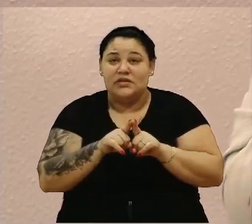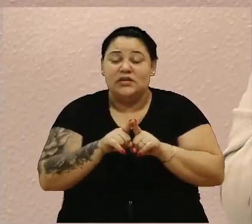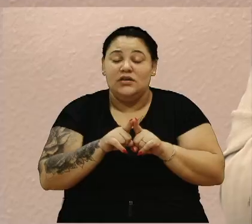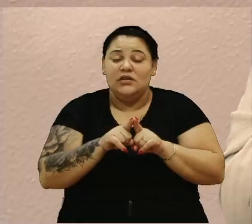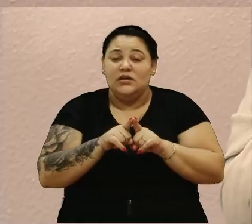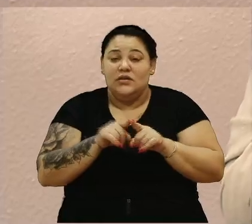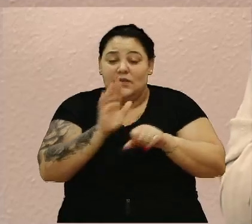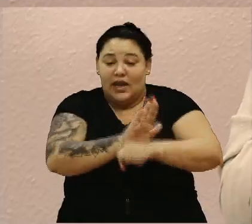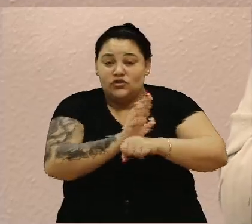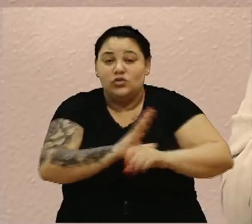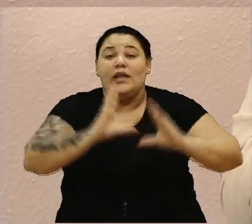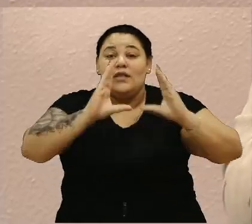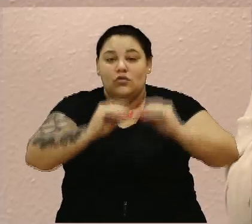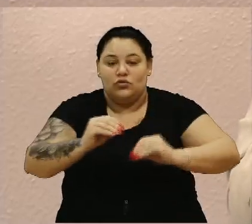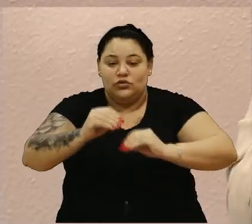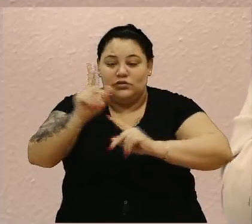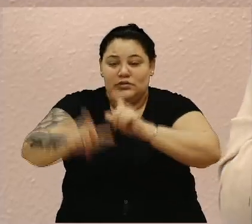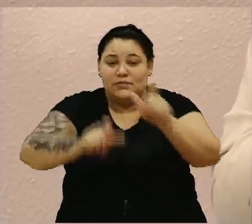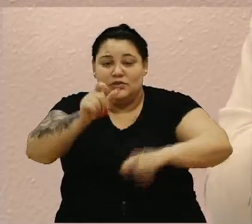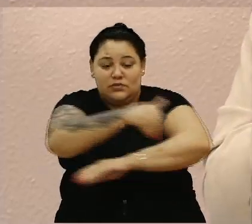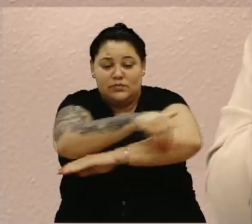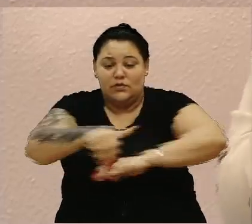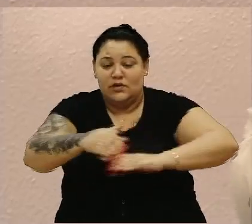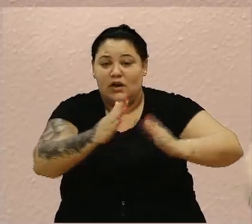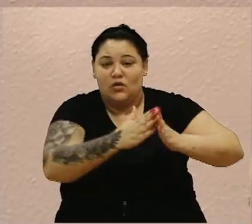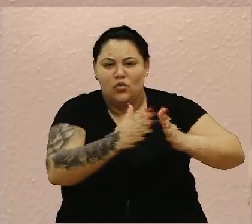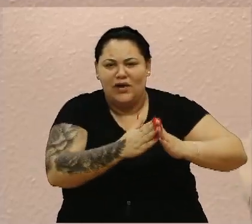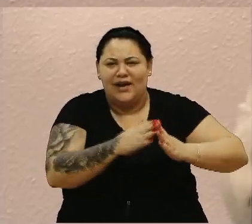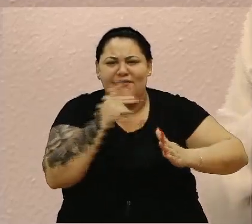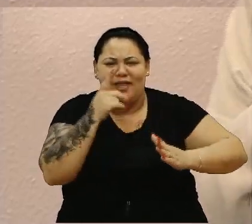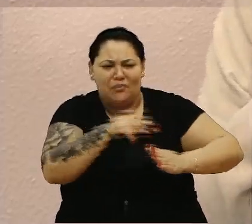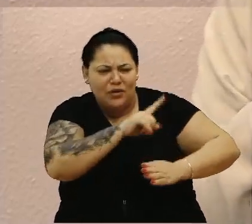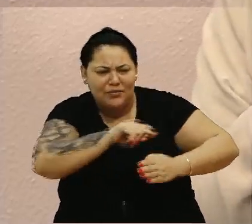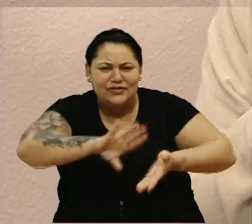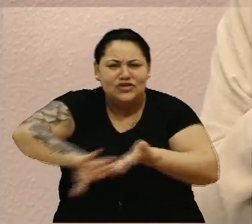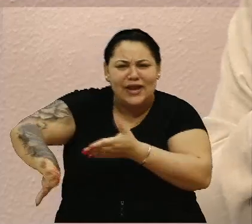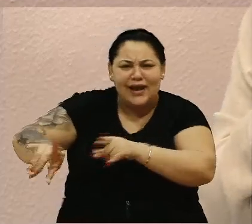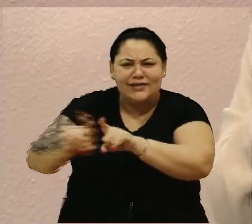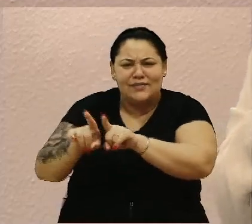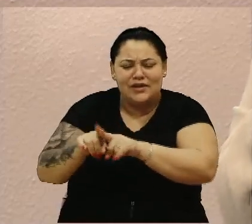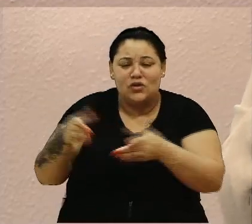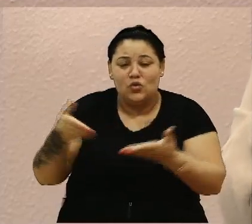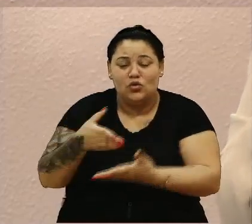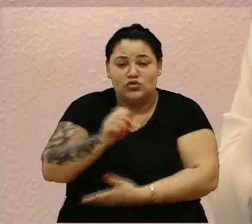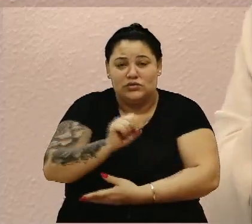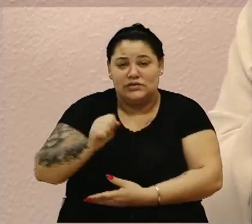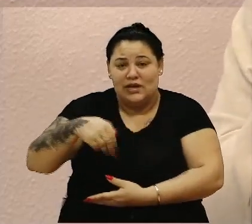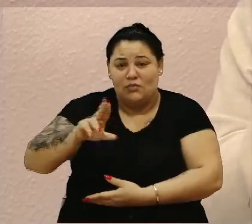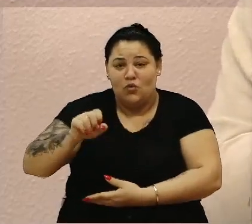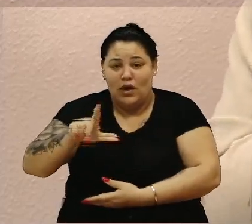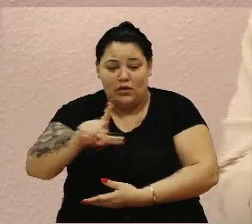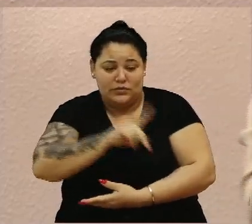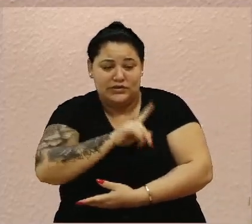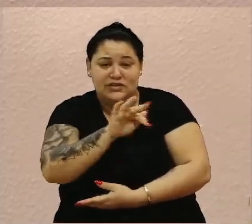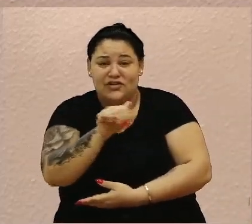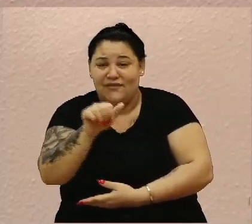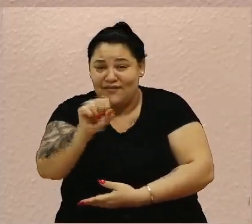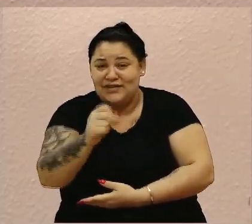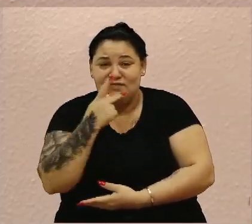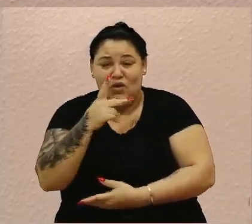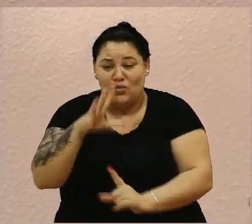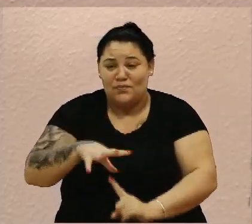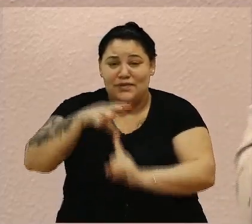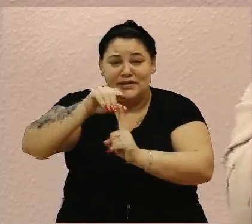Como que nós temos o desmonte de um serviço que acontecia, é um serviço tipificado. Hoje o Samuel, o presidente da FAS, disse que a prioridade